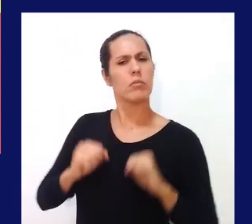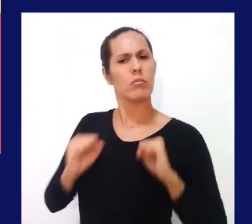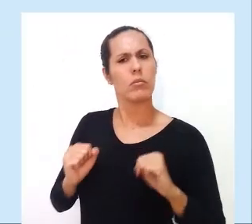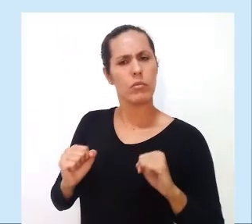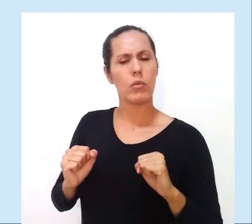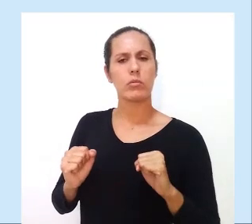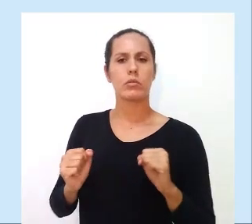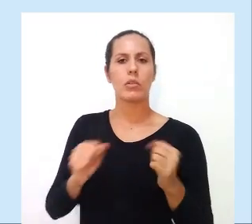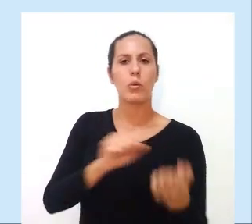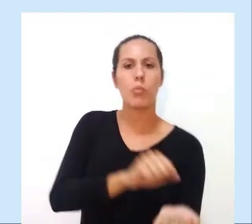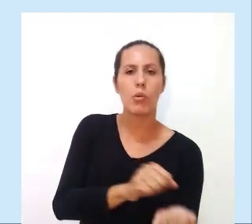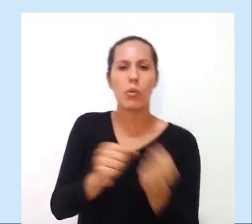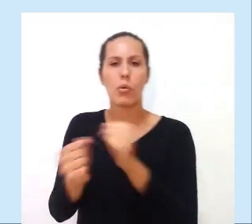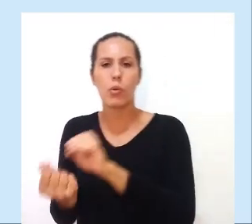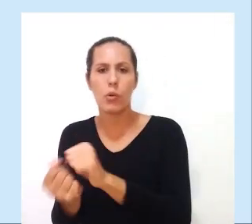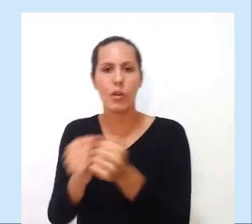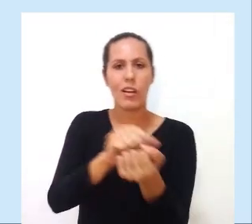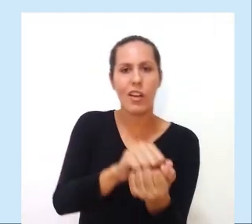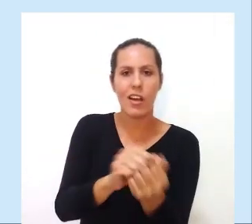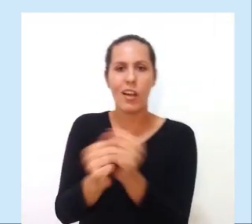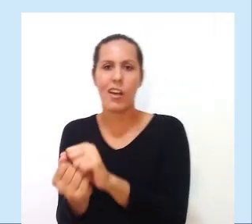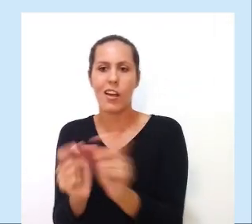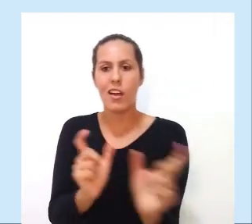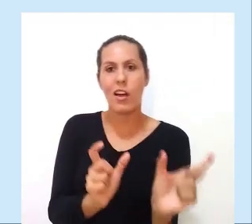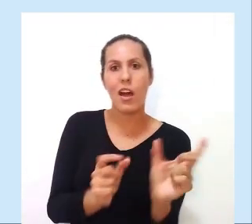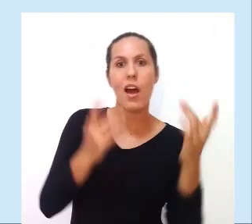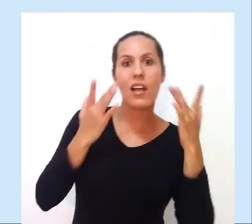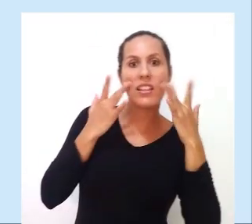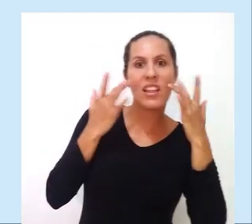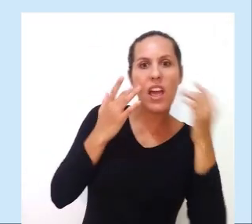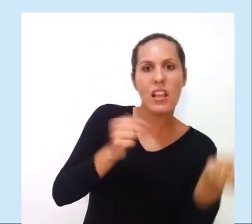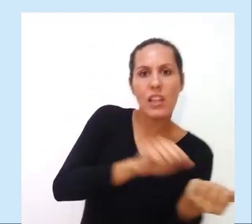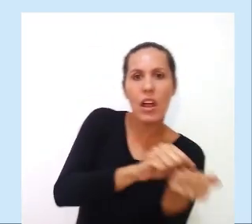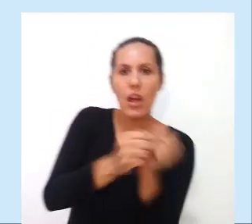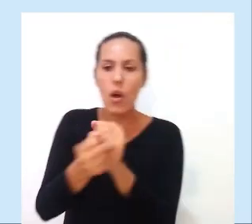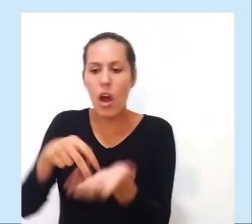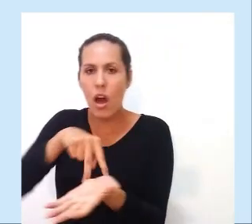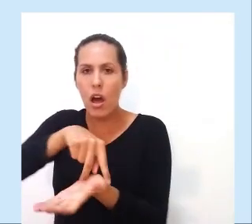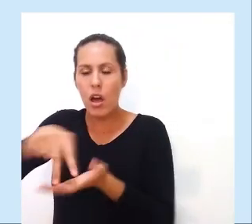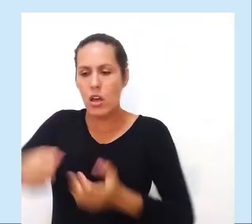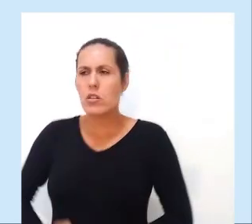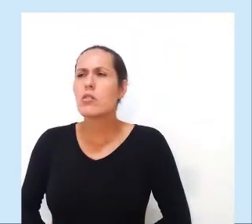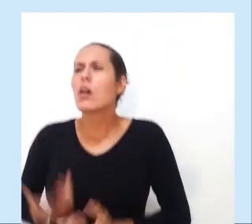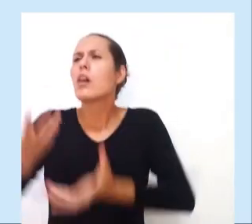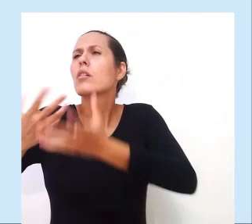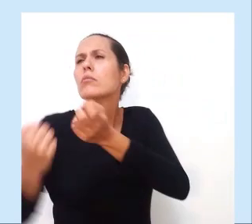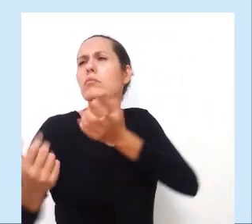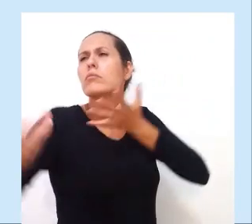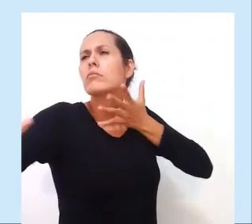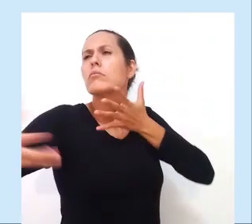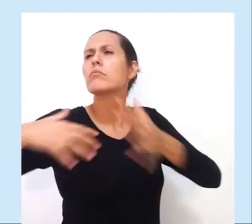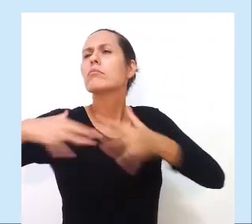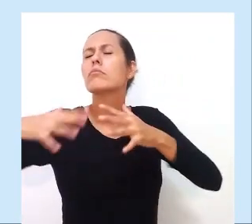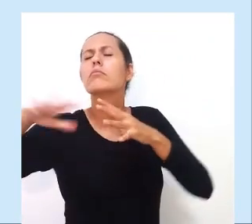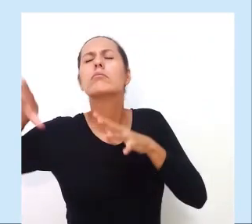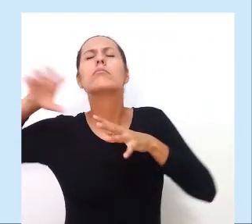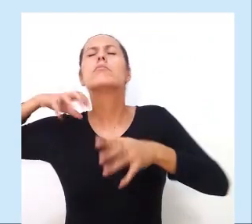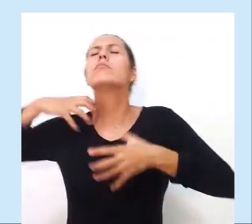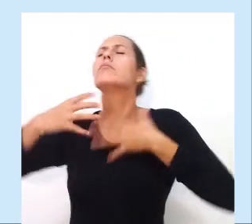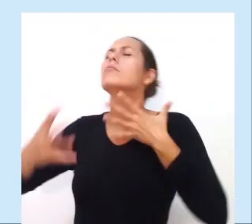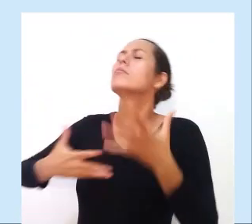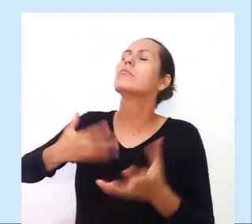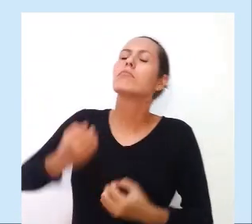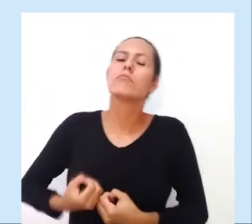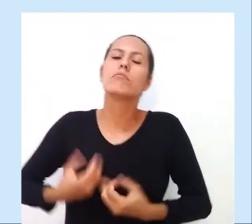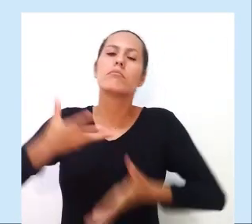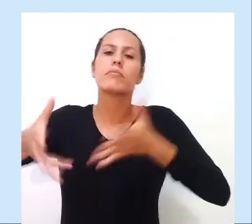pessoas podem mesclar a apresentação teatral, a dança, a encenação, então é escutar a